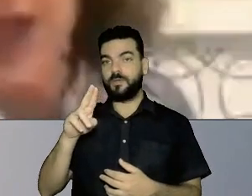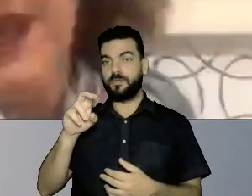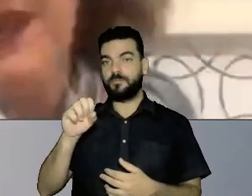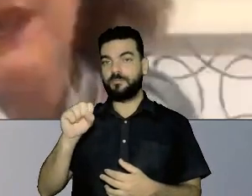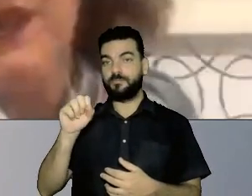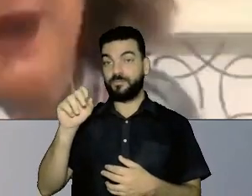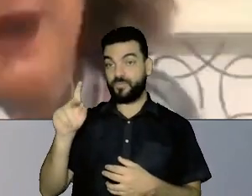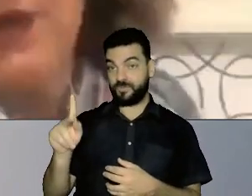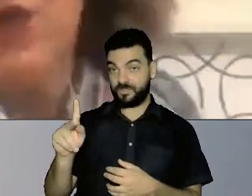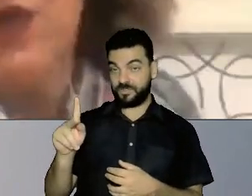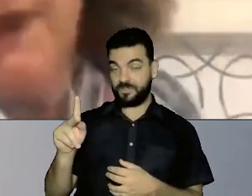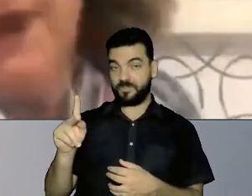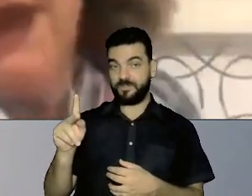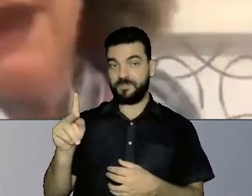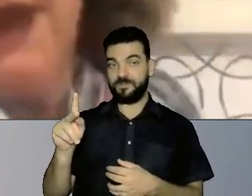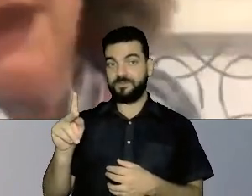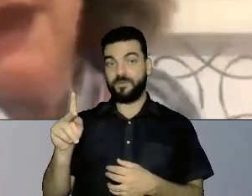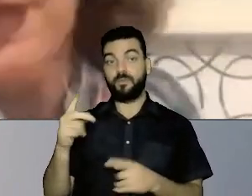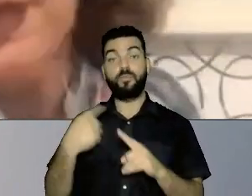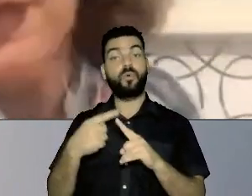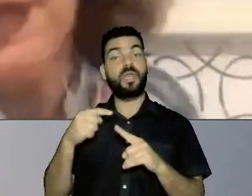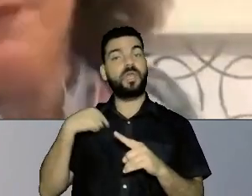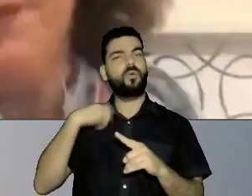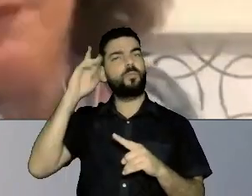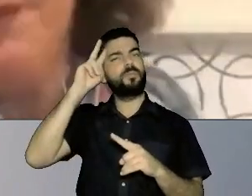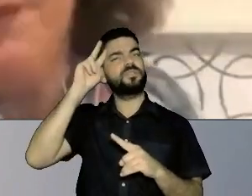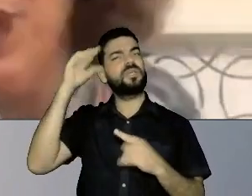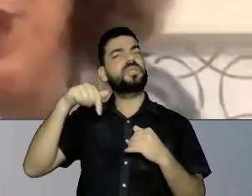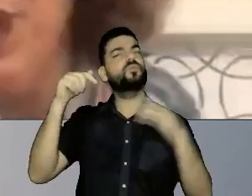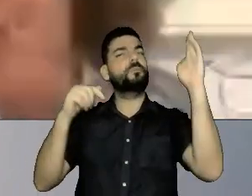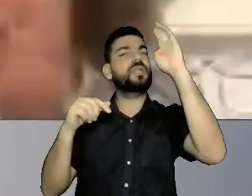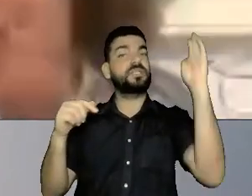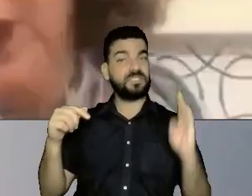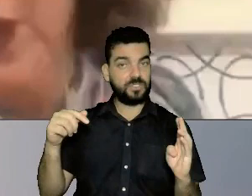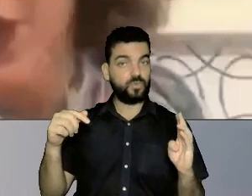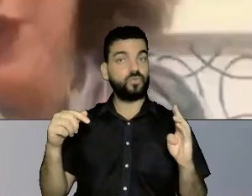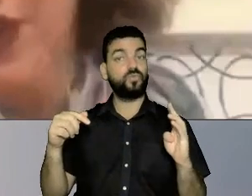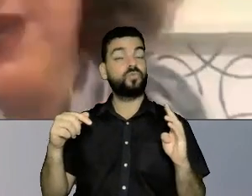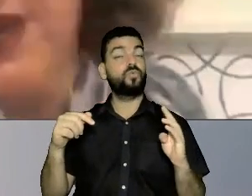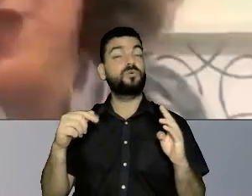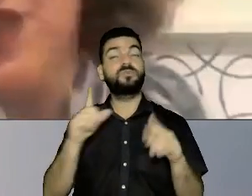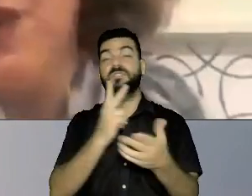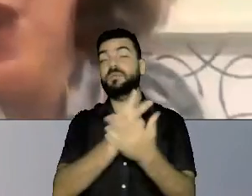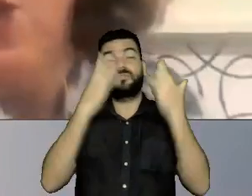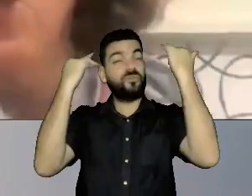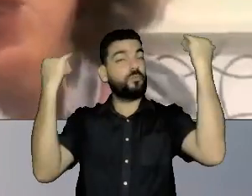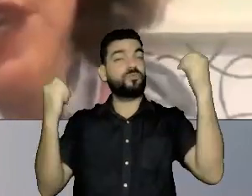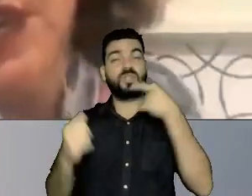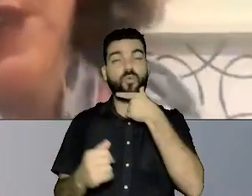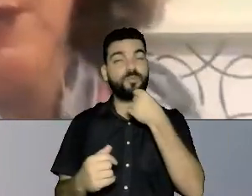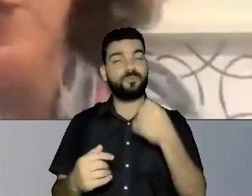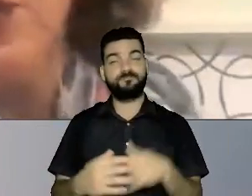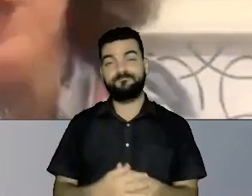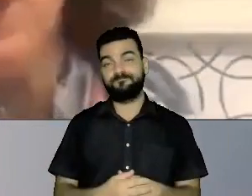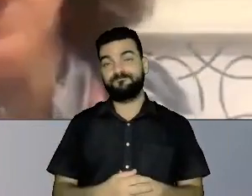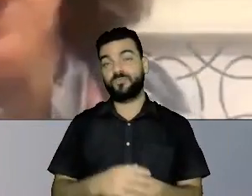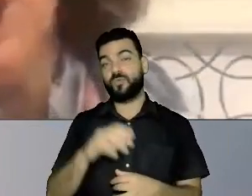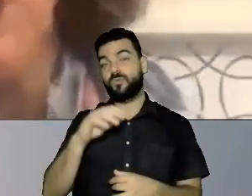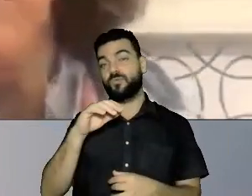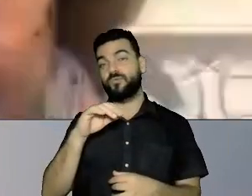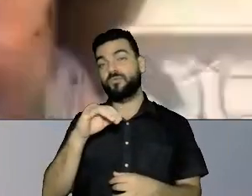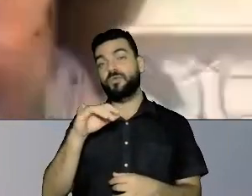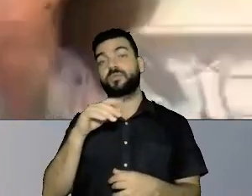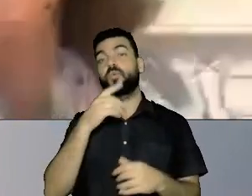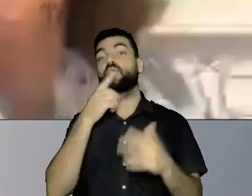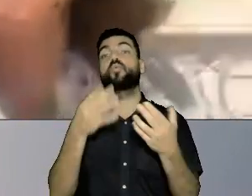gente tem no Brasil também referências sempre masculinas do grafite, né? A gente tem os Gêmeos, a